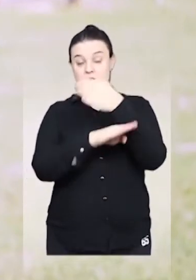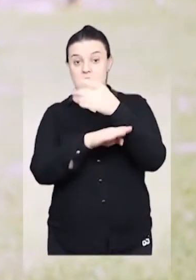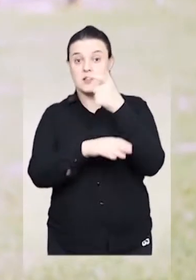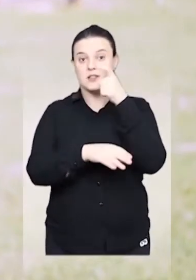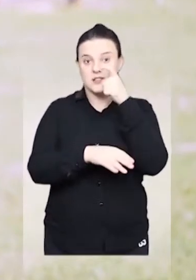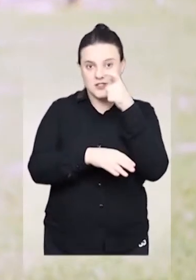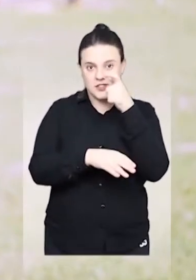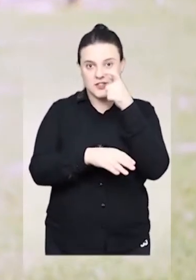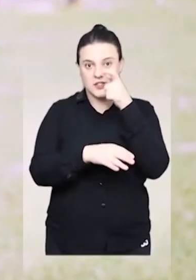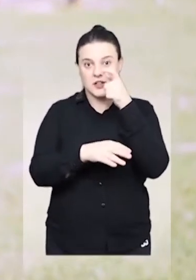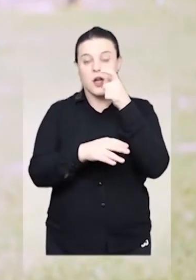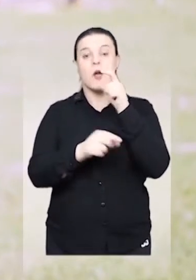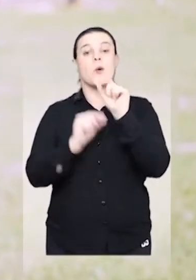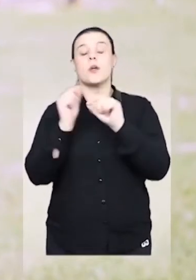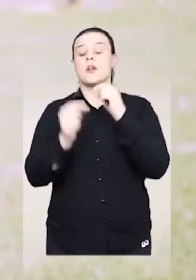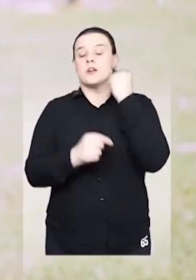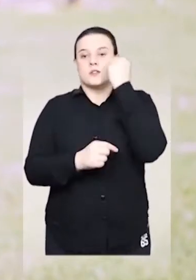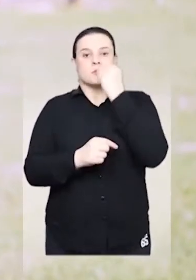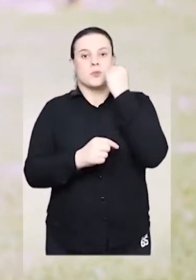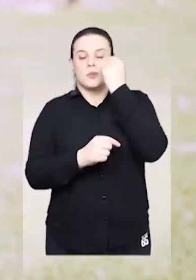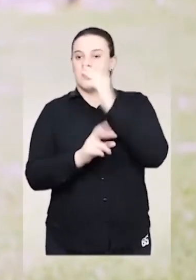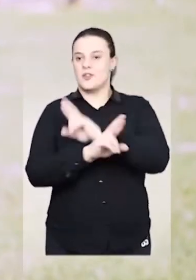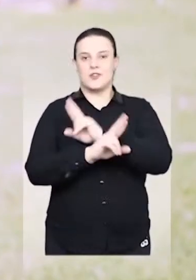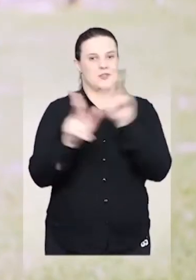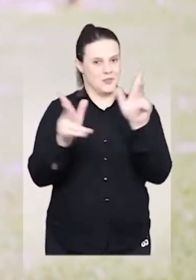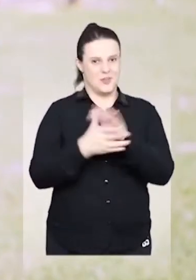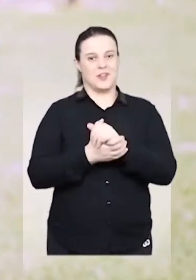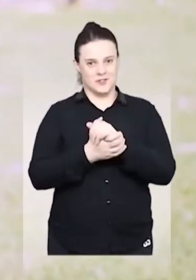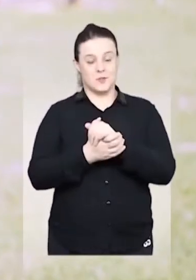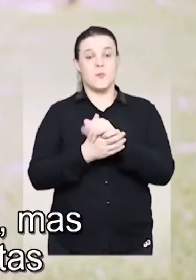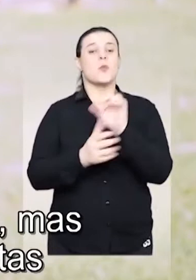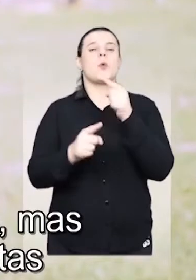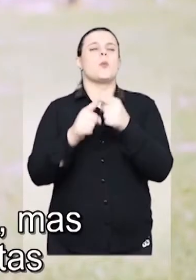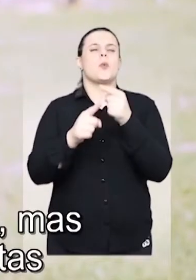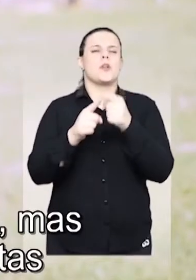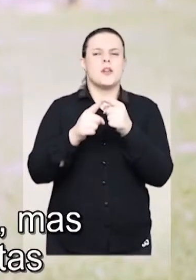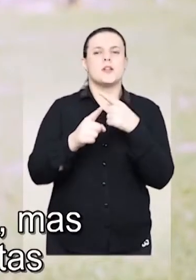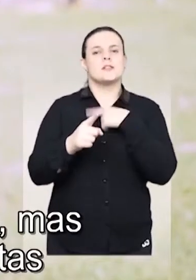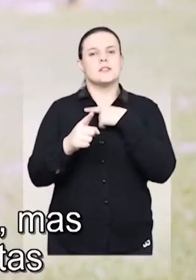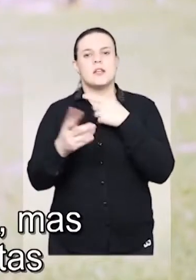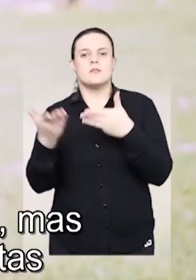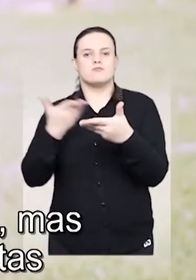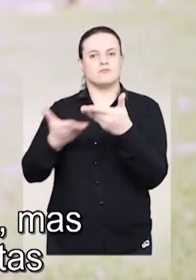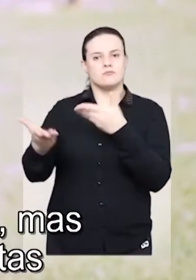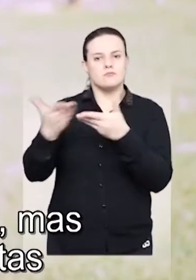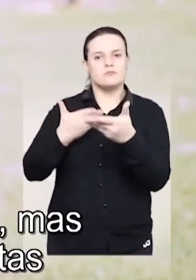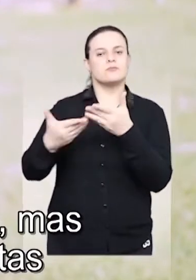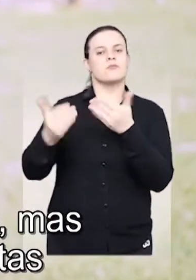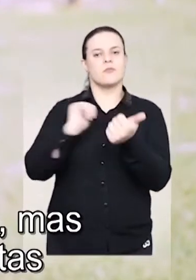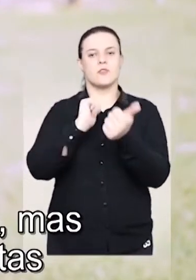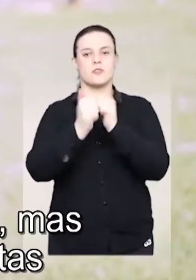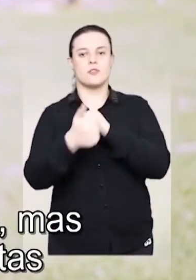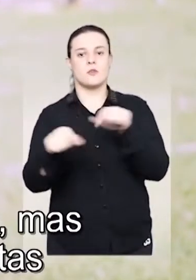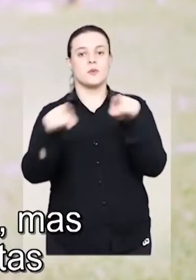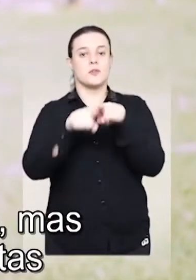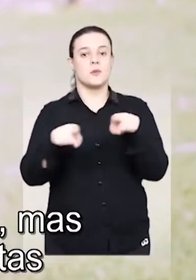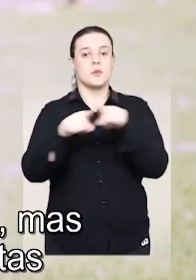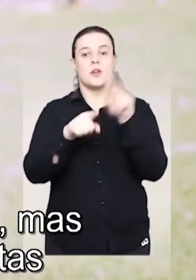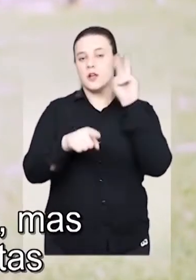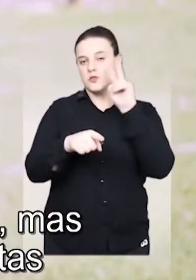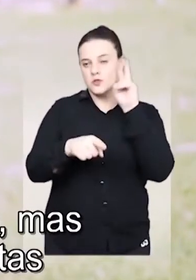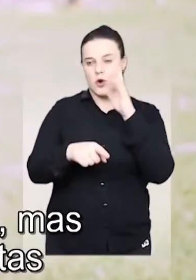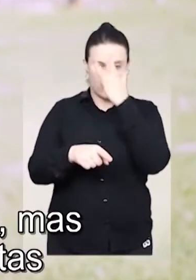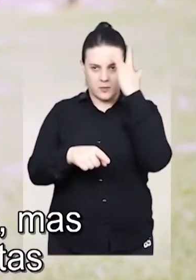assistir e ver, é uma experiência muito diferente. Não só pelo envolvimento com o esporte, mas o envolvimento com a história